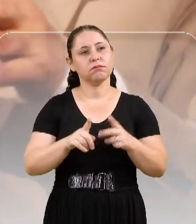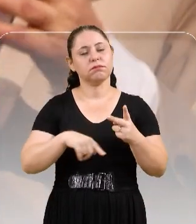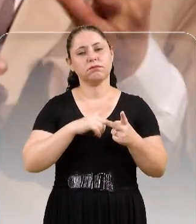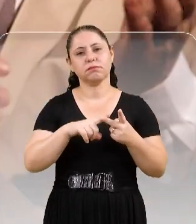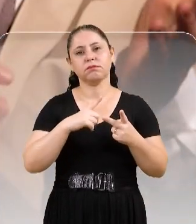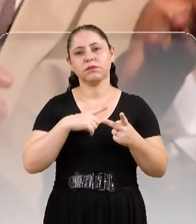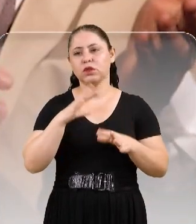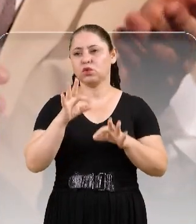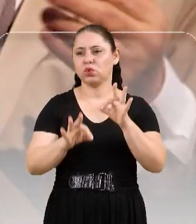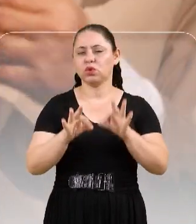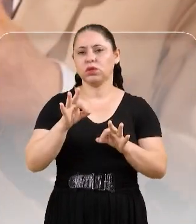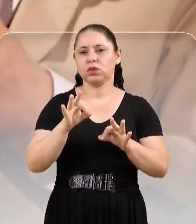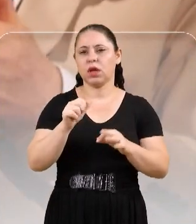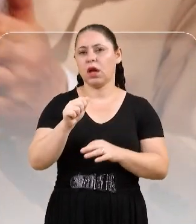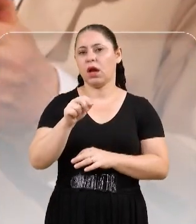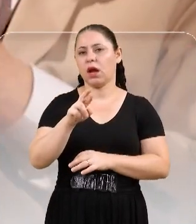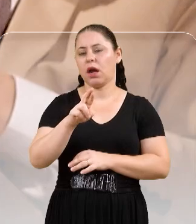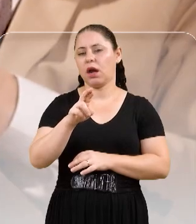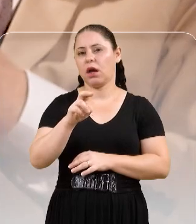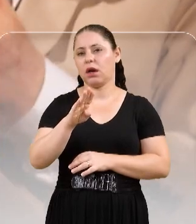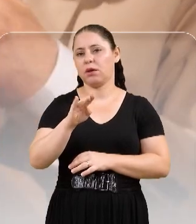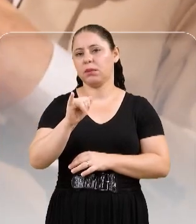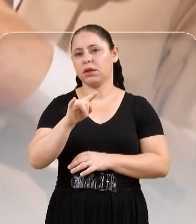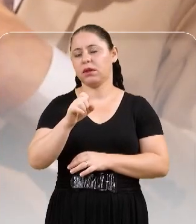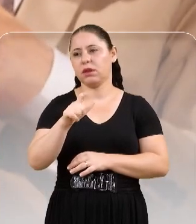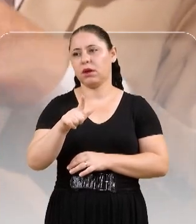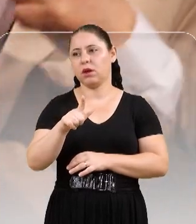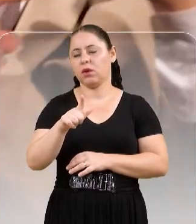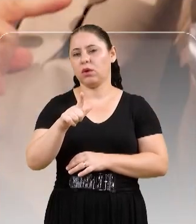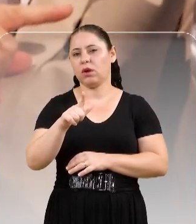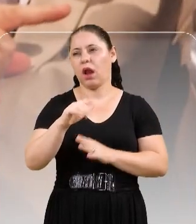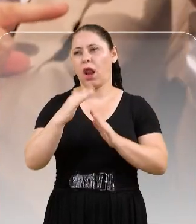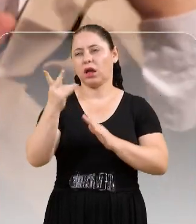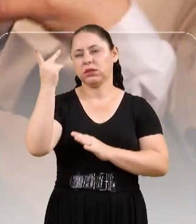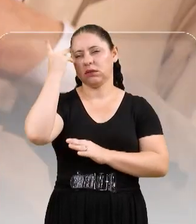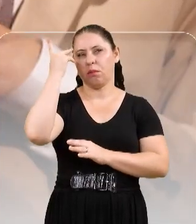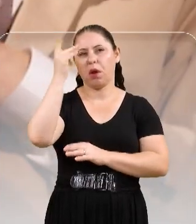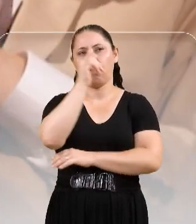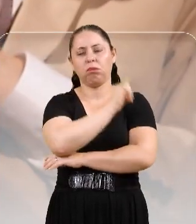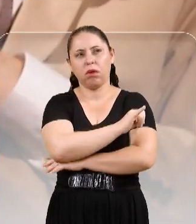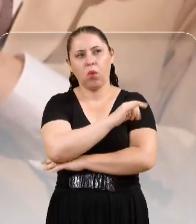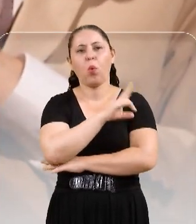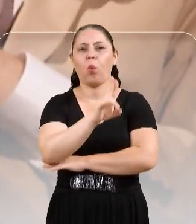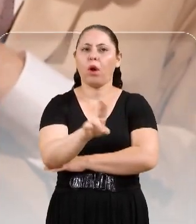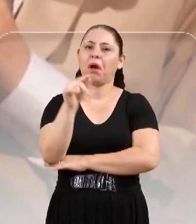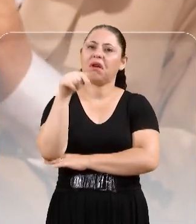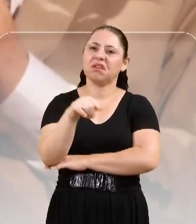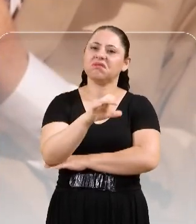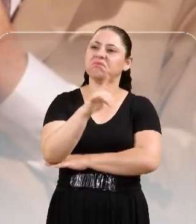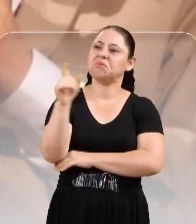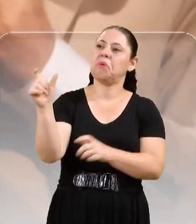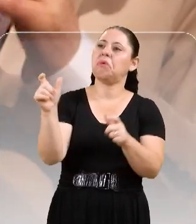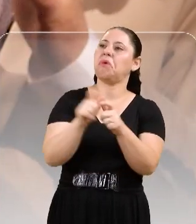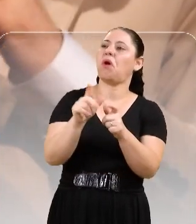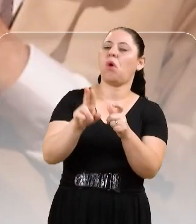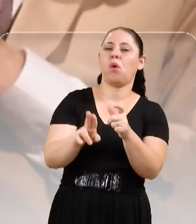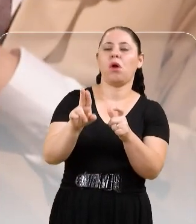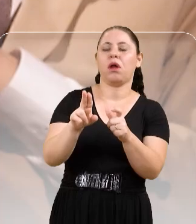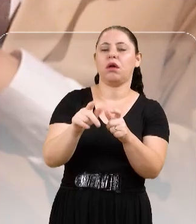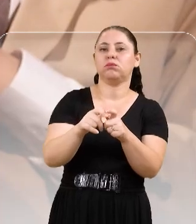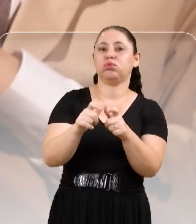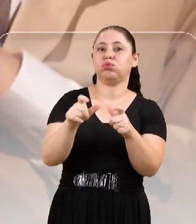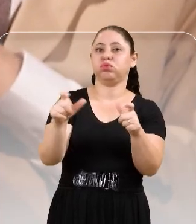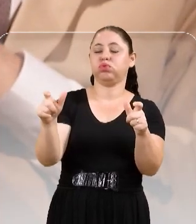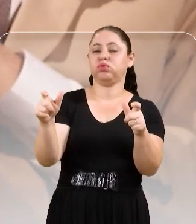também temos fora do judiciário o juiz arbitral, que é pouco utilizado em Mato Grosso do Sul, muito utilizado em São Paulo, Rio de Janeiro e outras